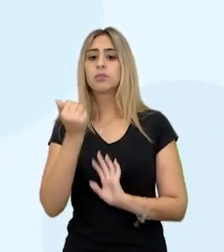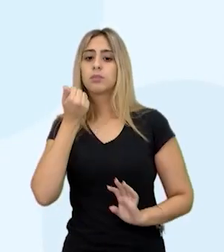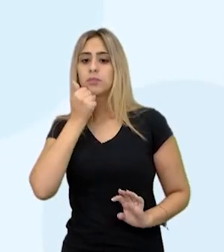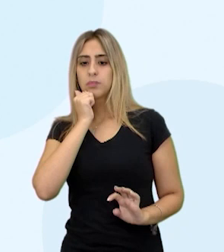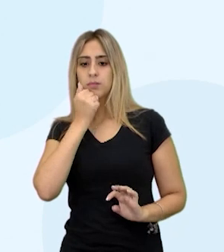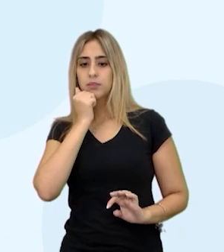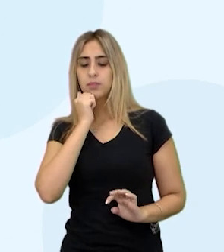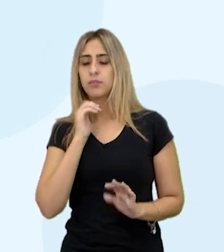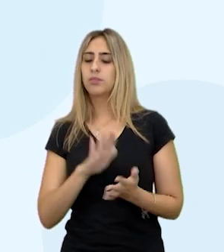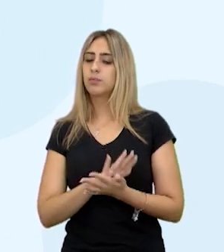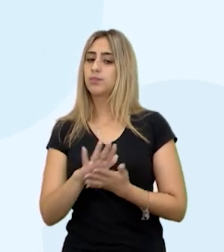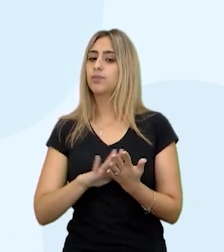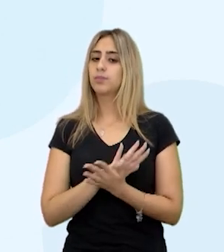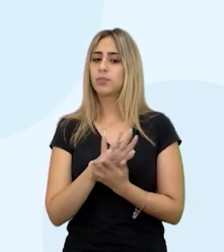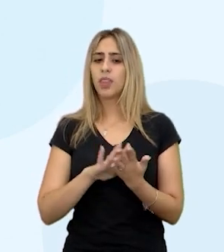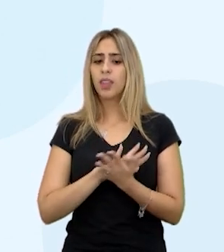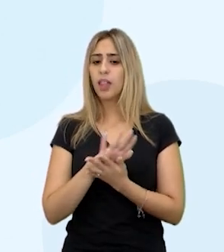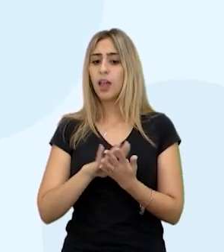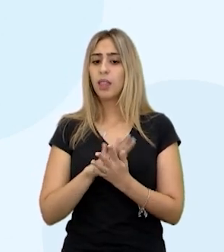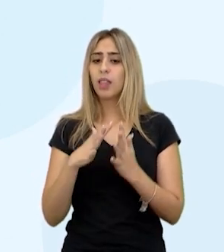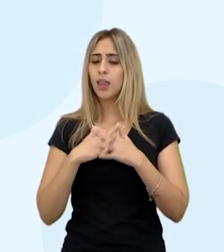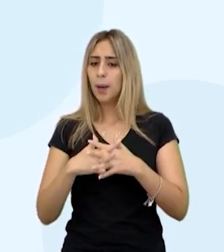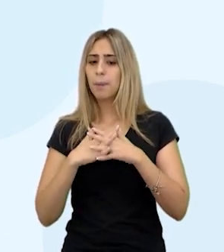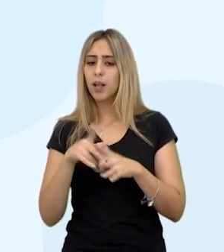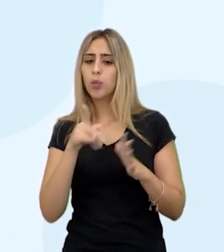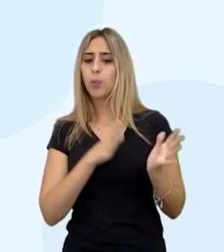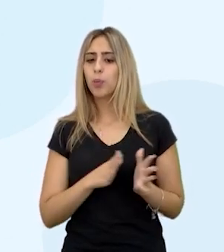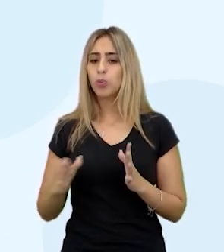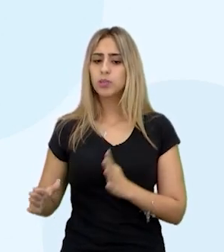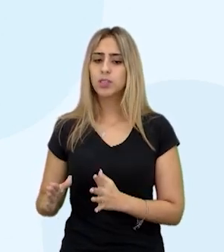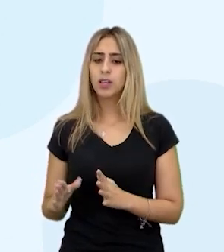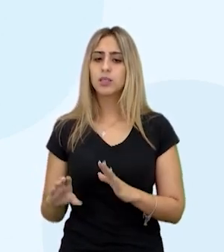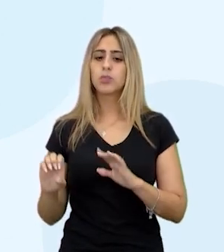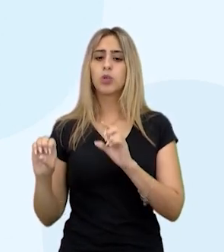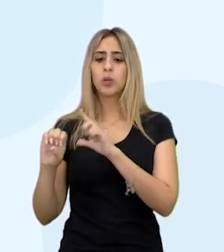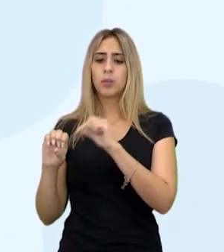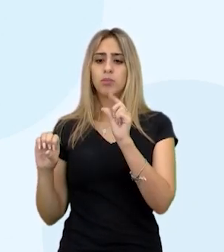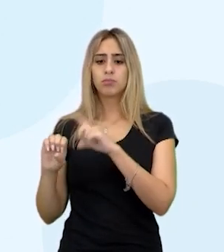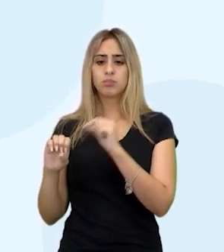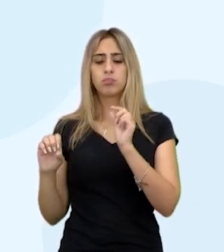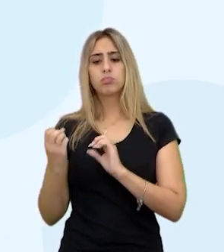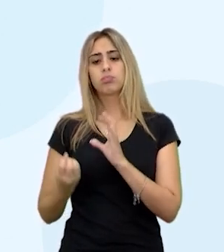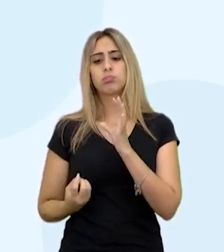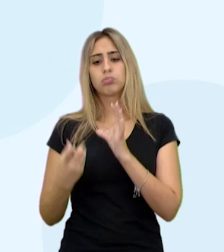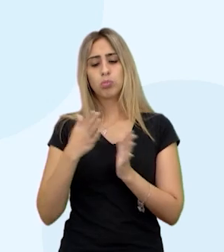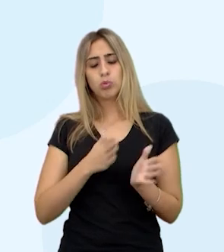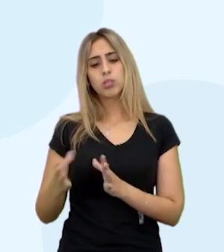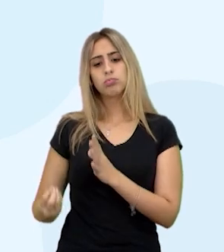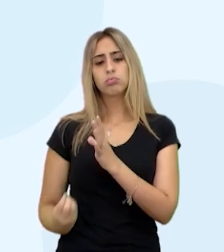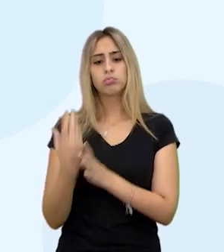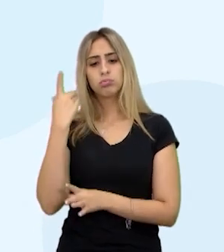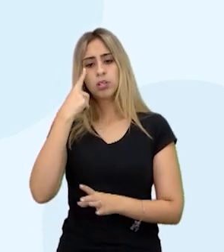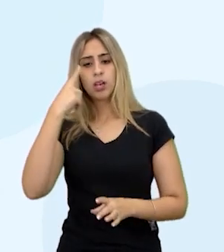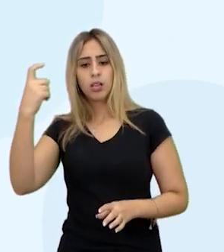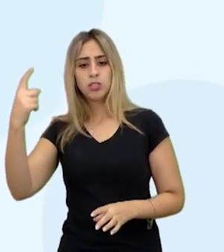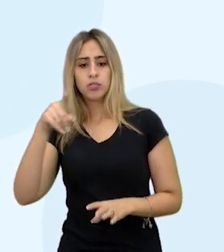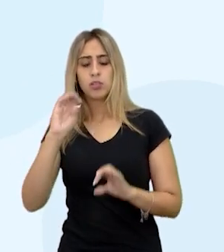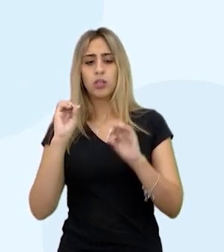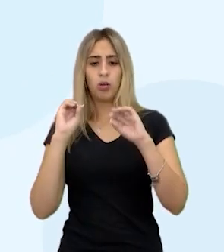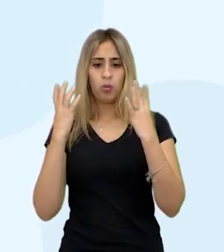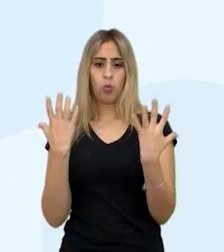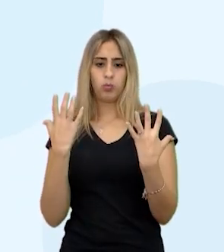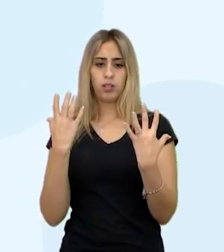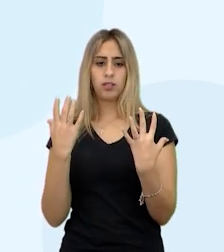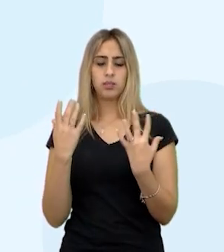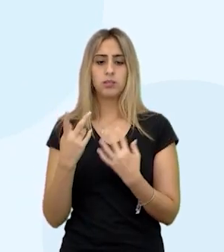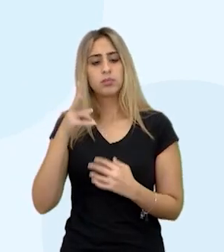científica, nada impede que o processo criativo, empreendedorismo, mediação e intervenção sociocultural, eles aconteçam.